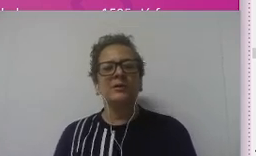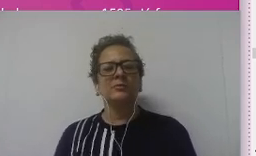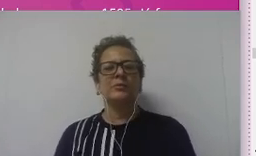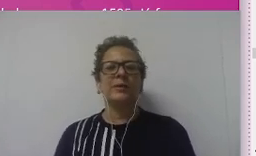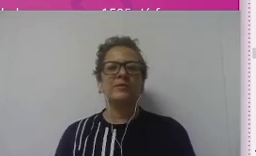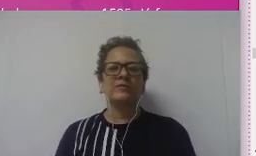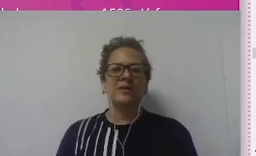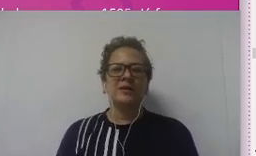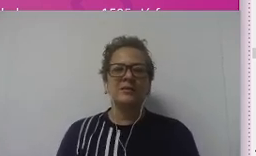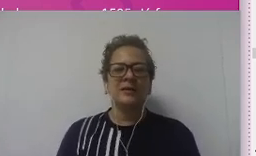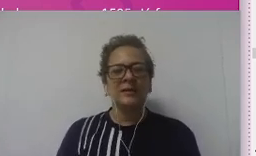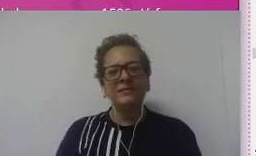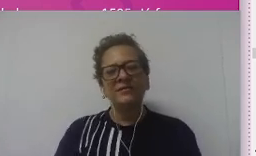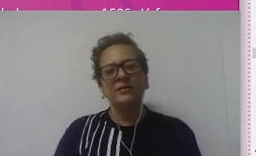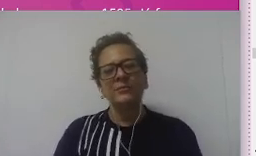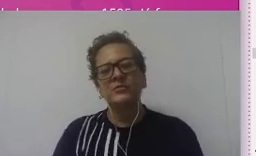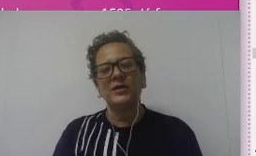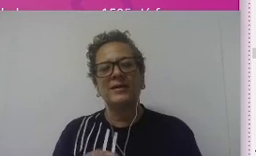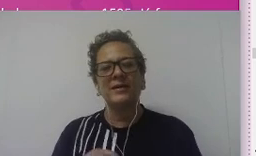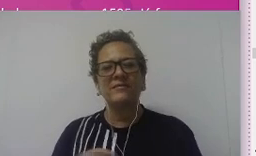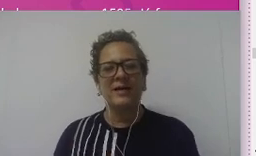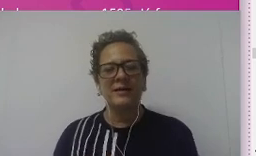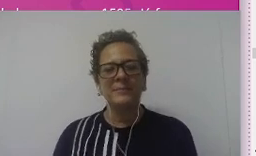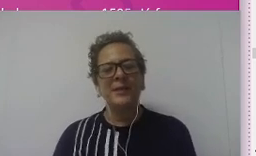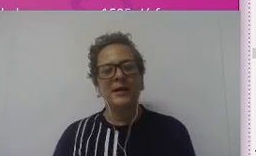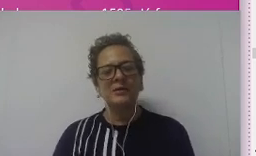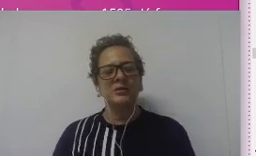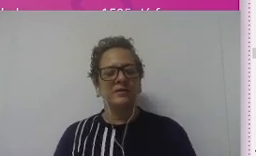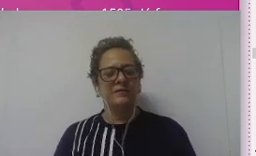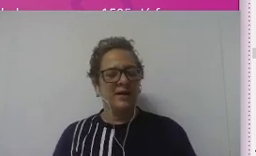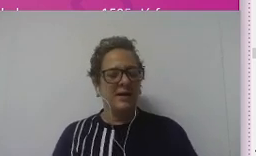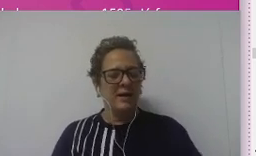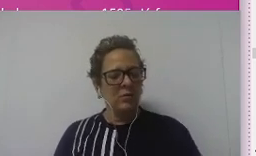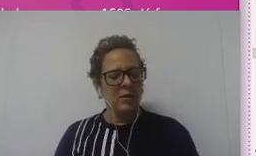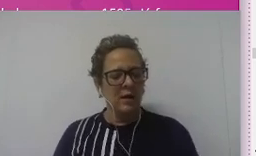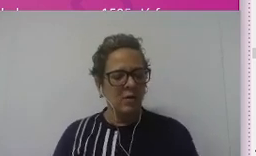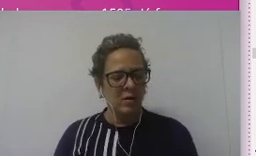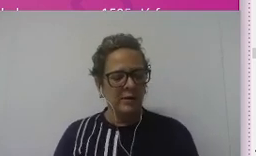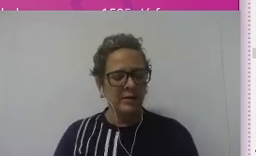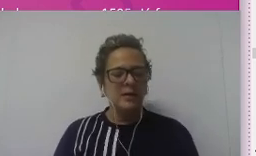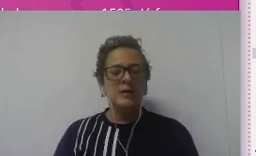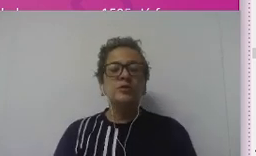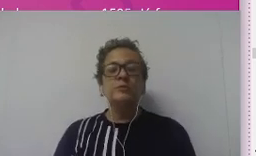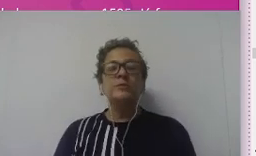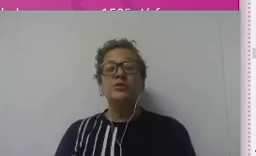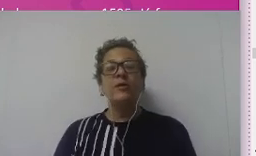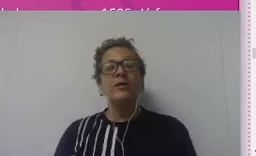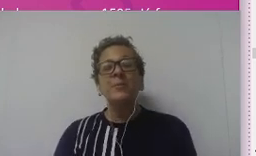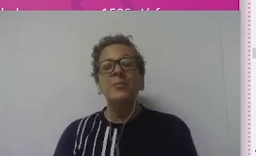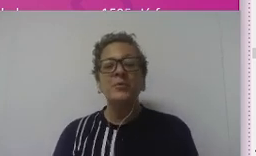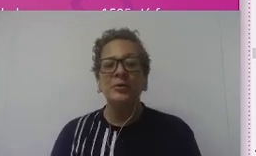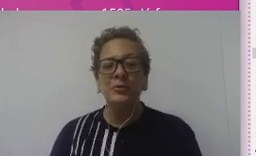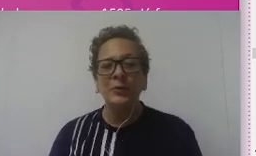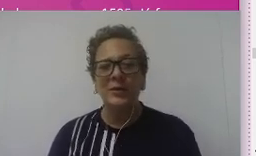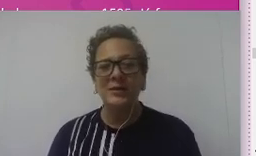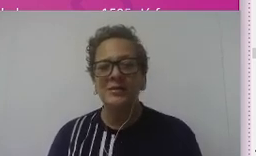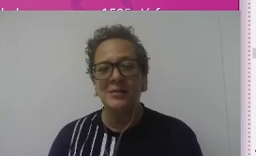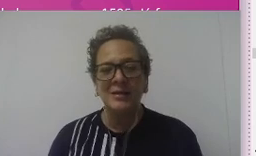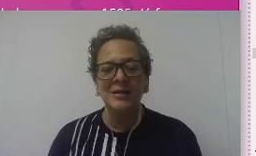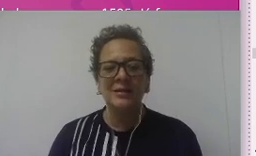Olá, pessoal, tudo bem com vocês? Aqui quem está falando é a professora Érica Vale. A gente vai falar agora de uma história